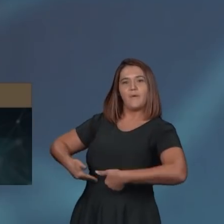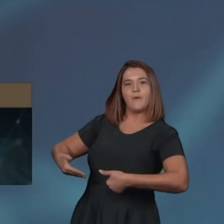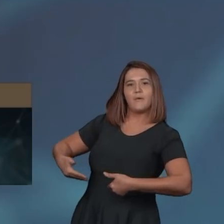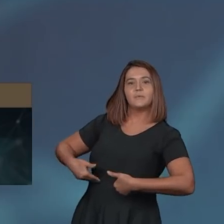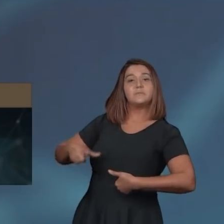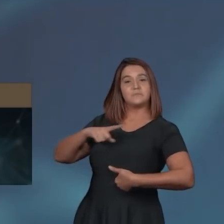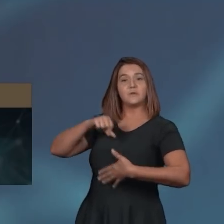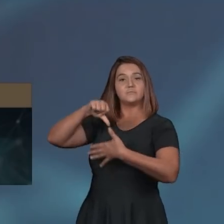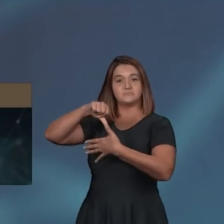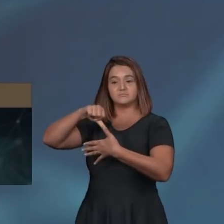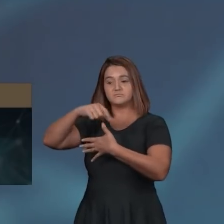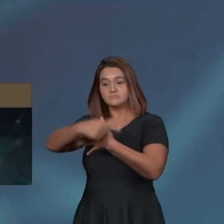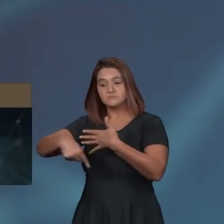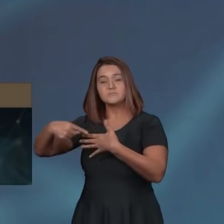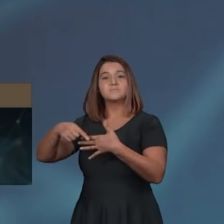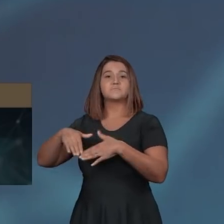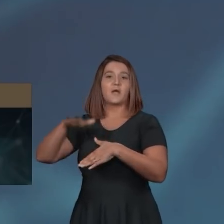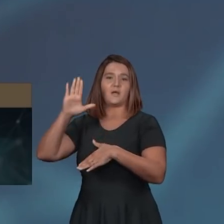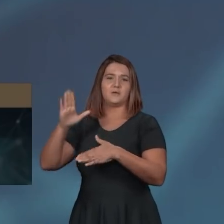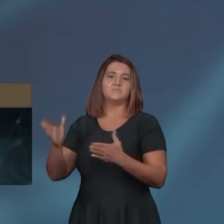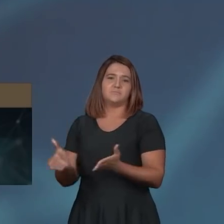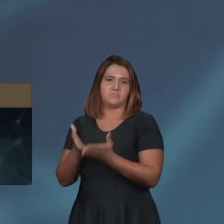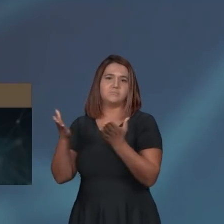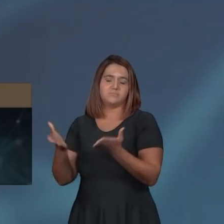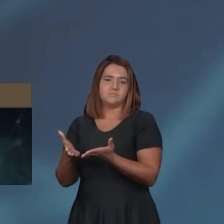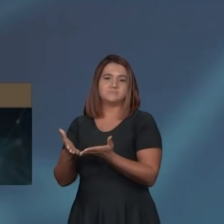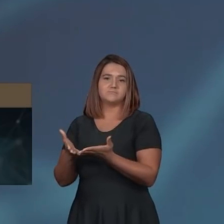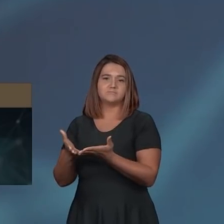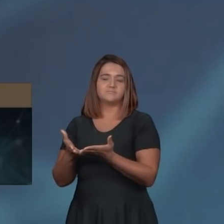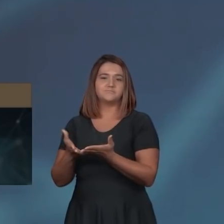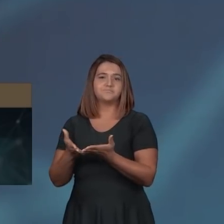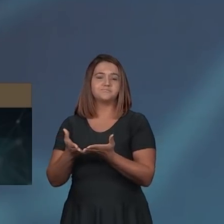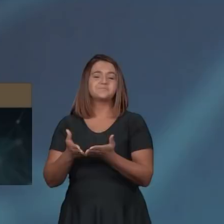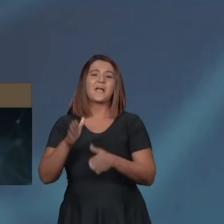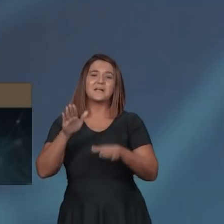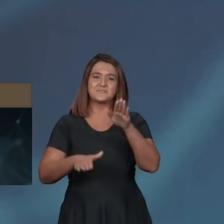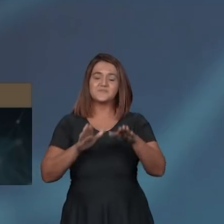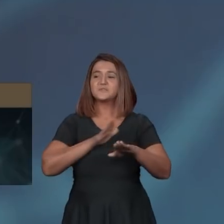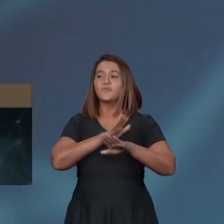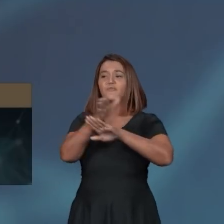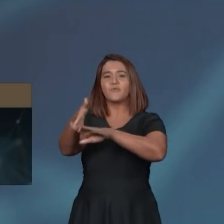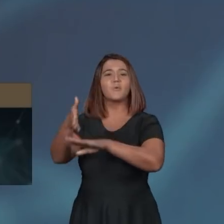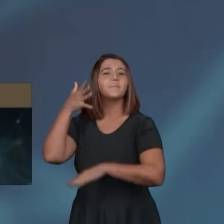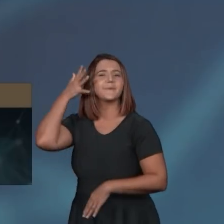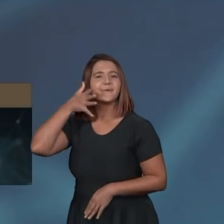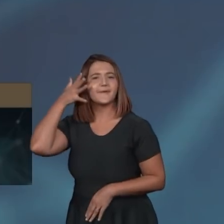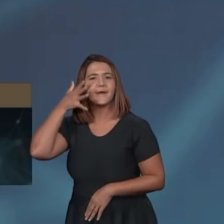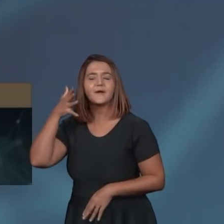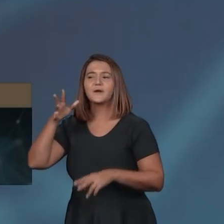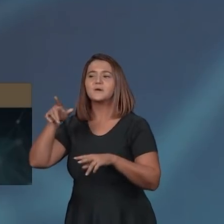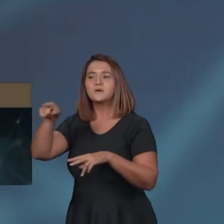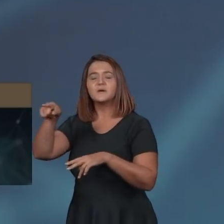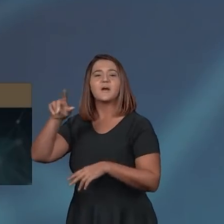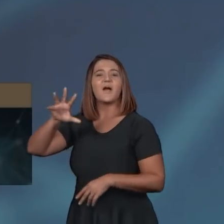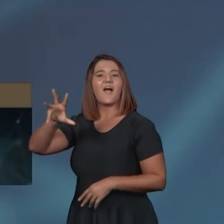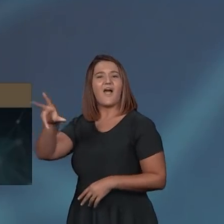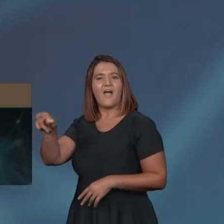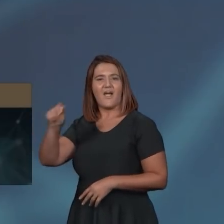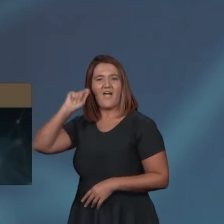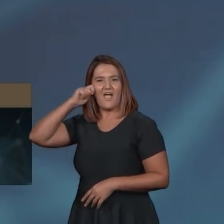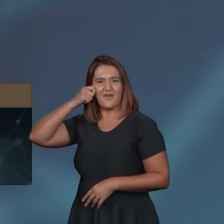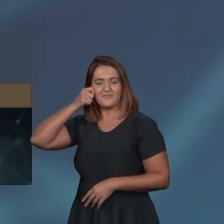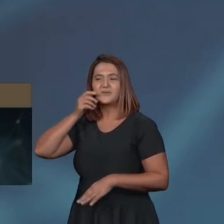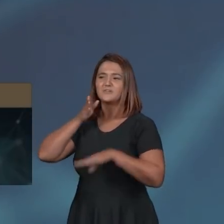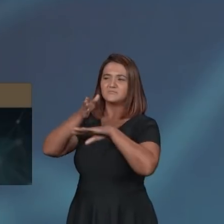Latina. Eu acho interessante que, quando eu vou, às vezes, falar na África sobre Deus, eu já visitei vários países da África, como